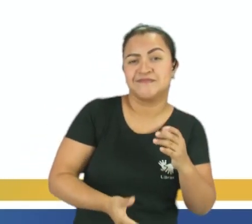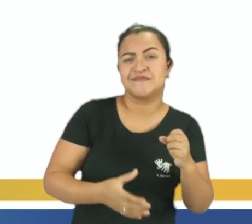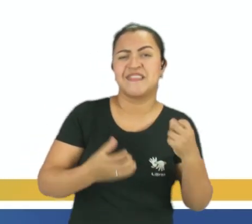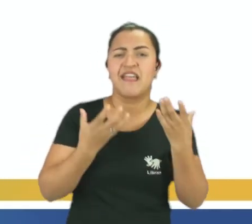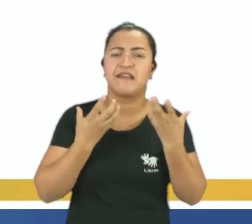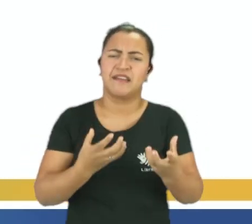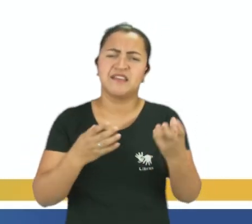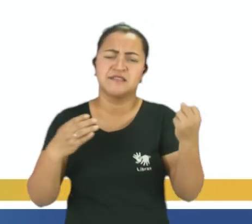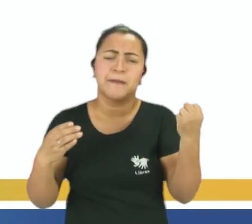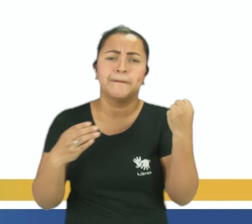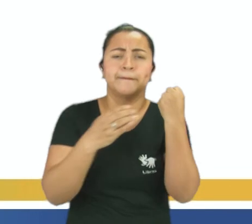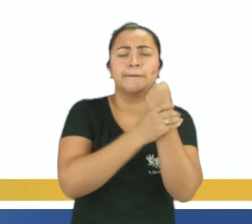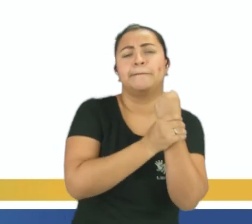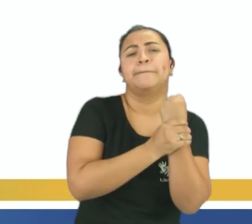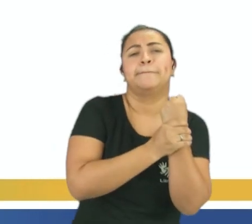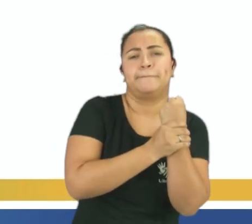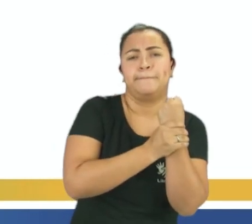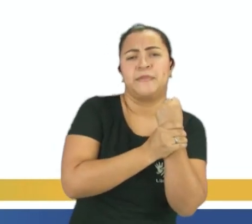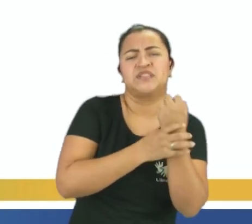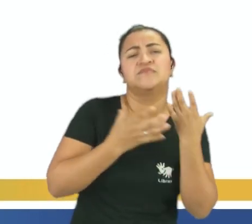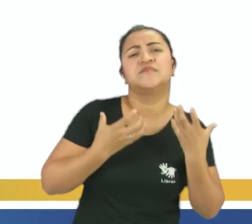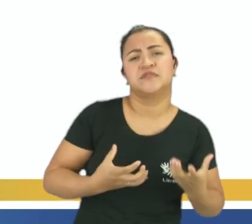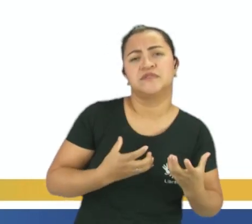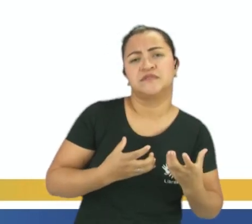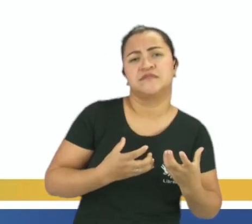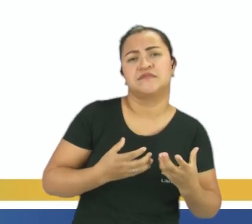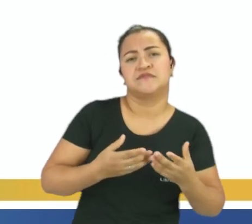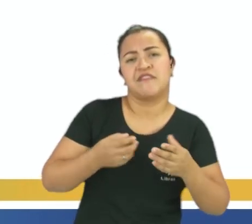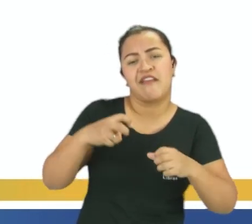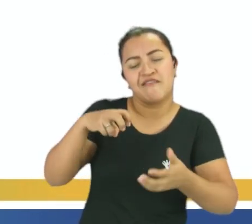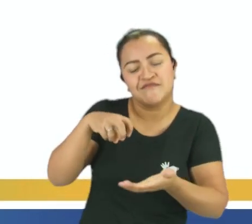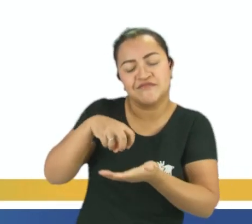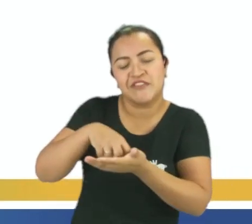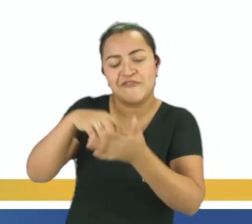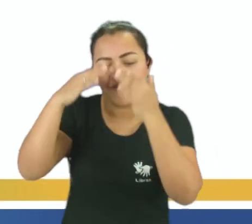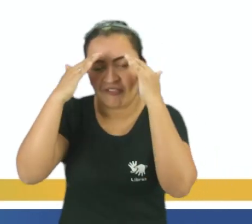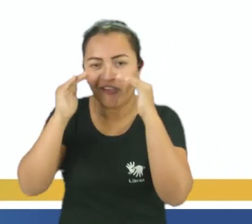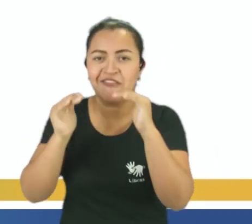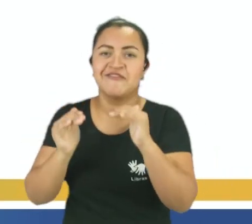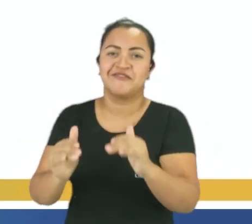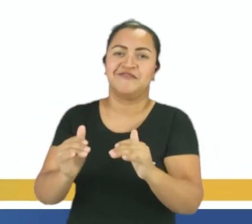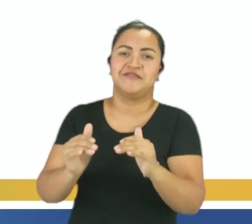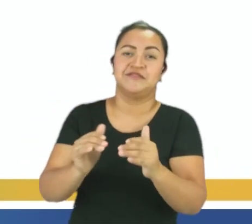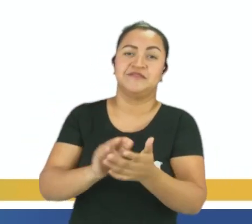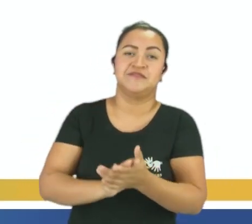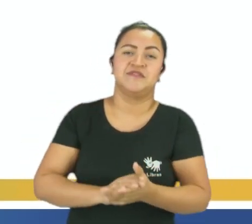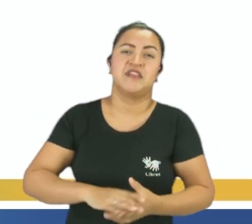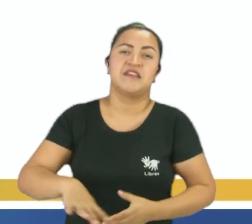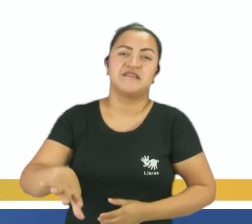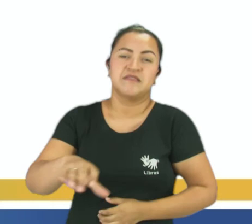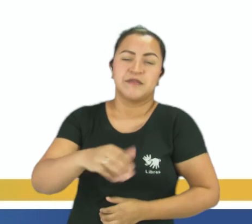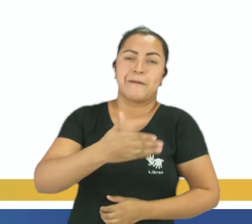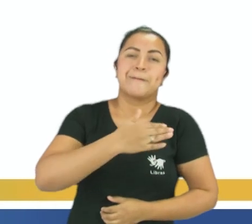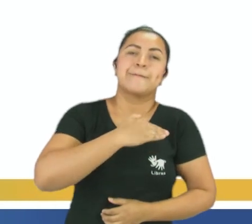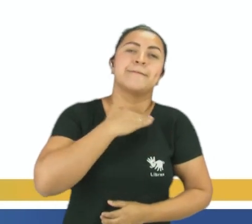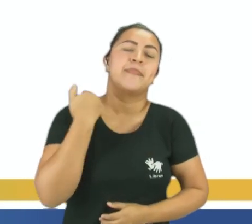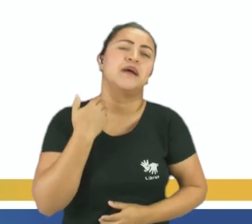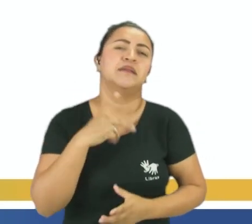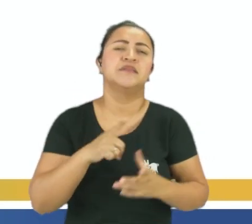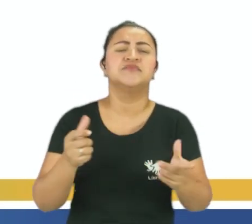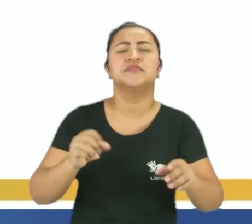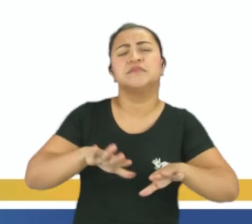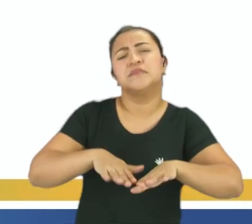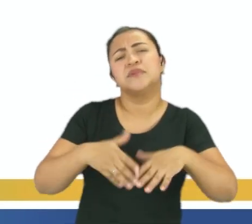preso por vontade, é servir a quem vence o vencedor, é ter com quem nos mata a lealdade. Mas